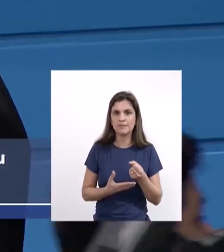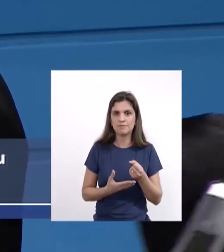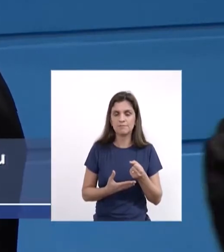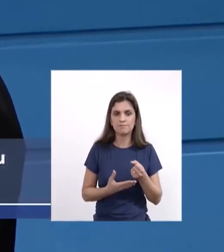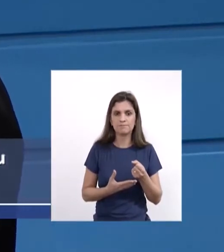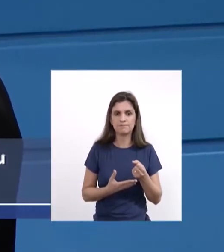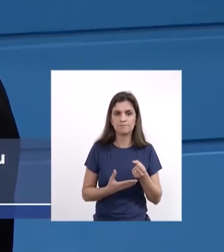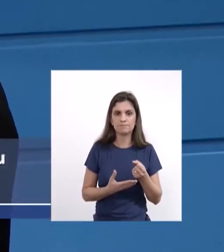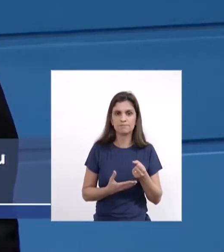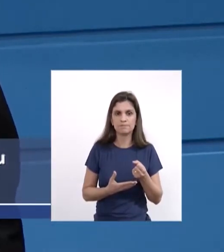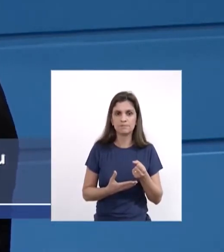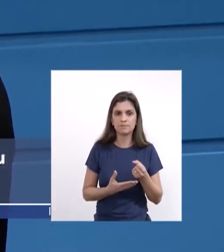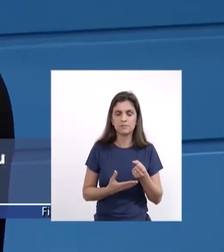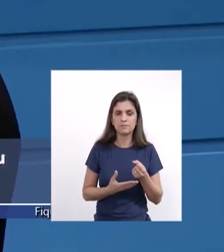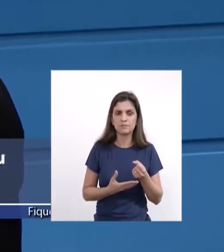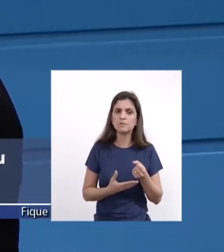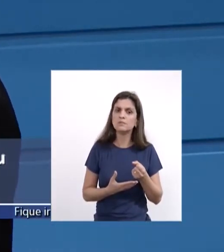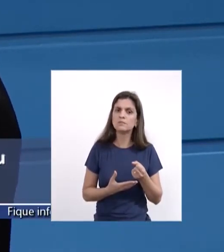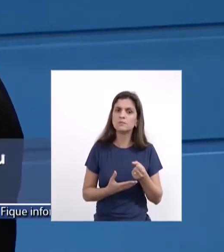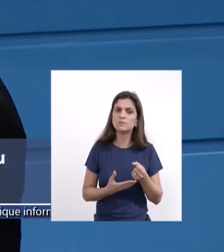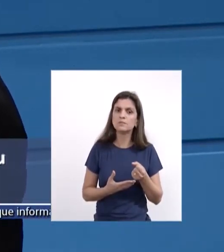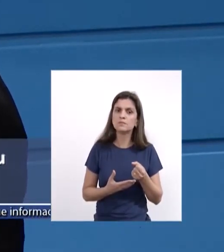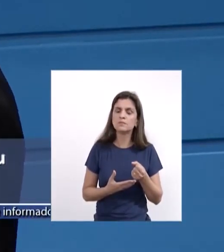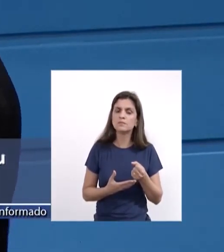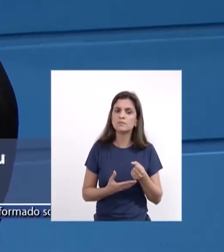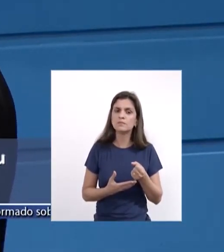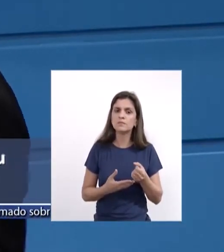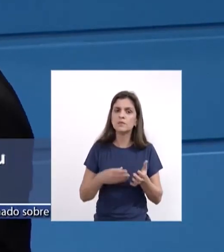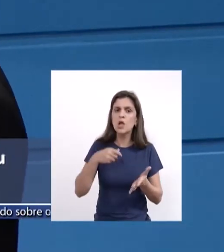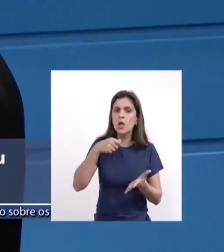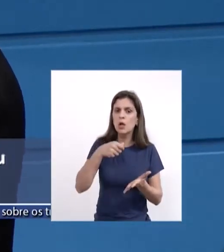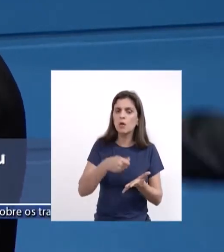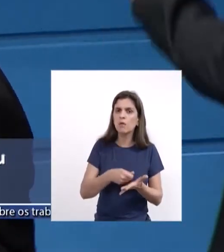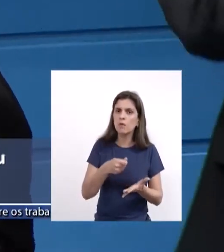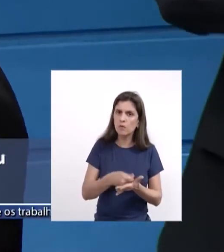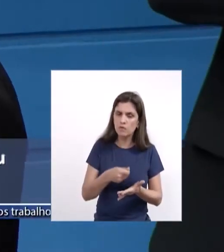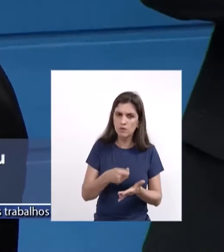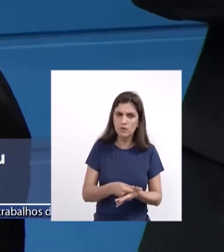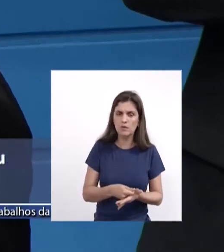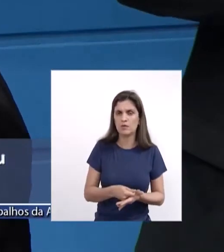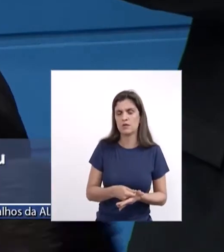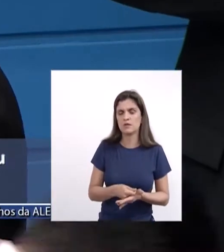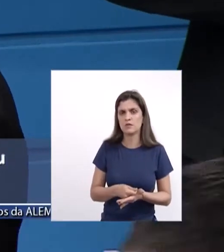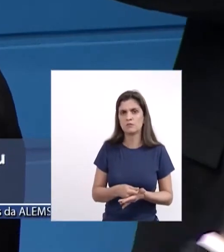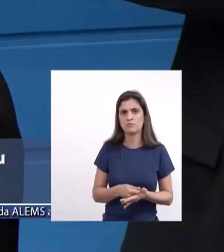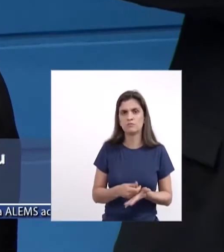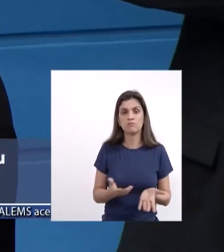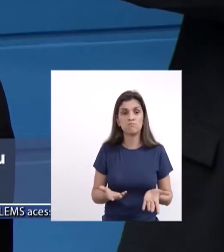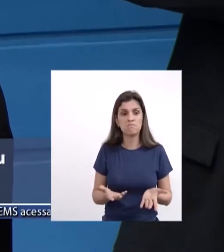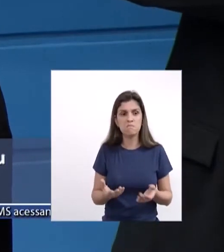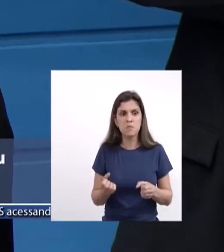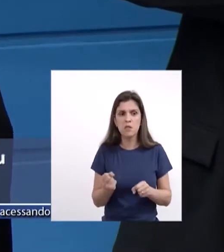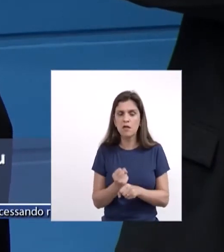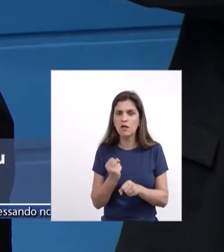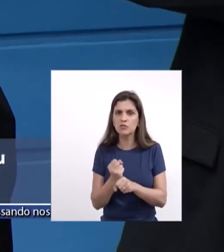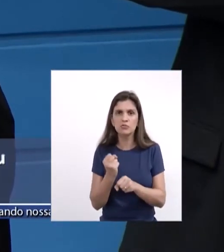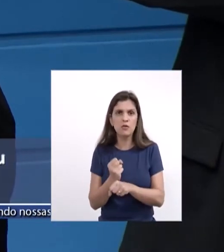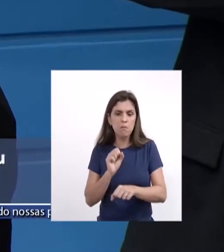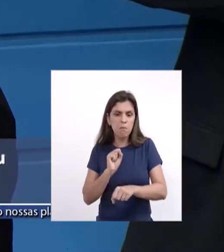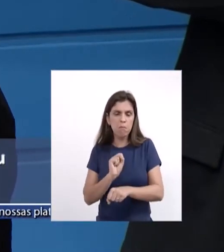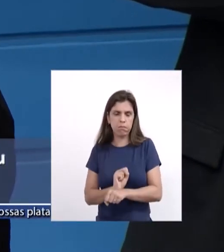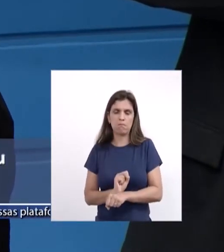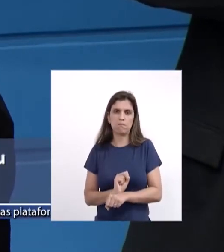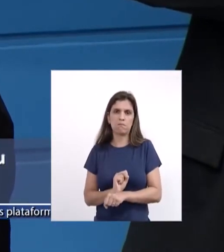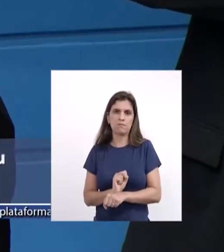as cobranças. Se instalou as cobranças, suspende a obra, suspende as obras. Praticamente parou. As obras da